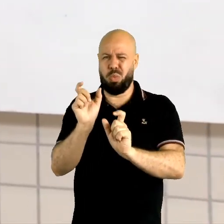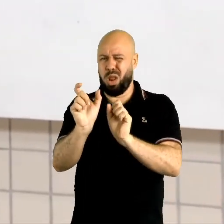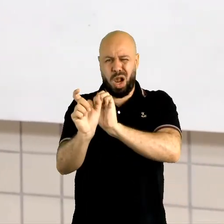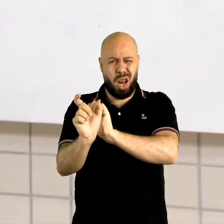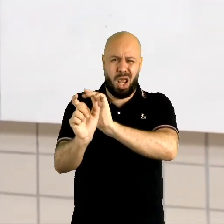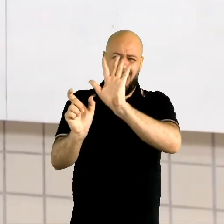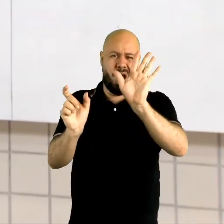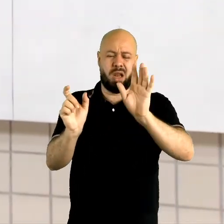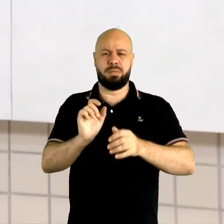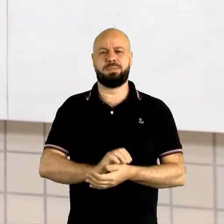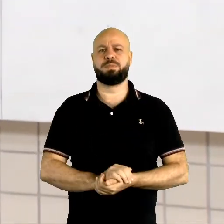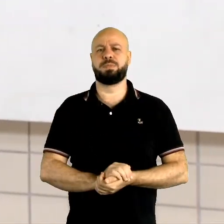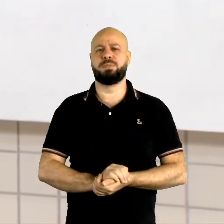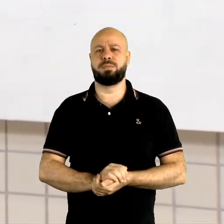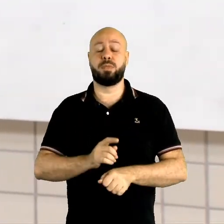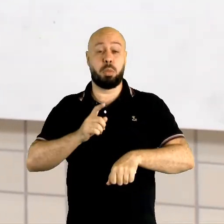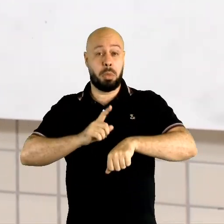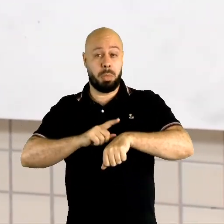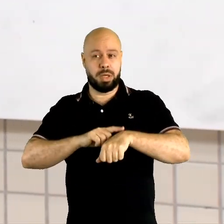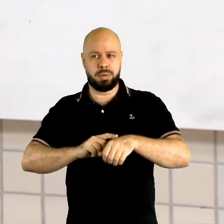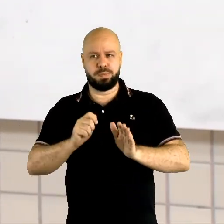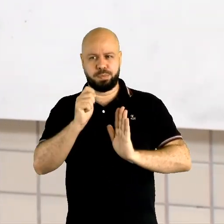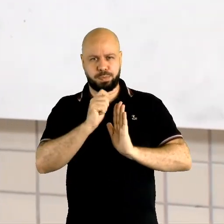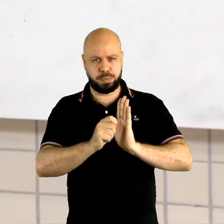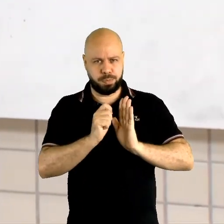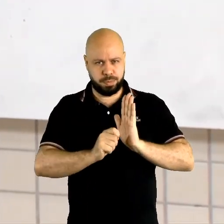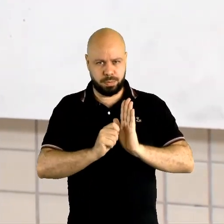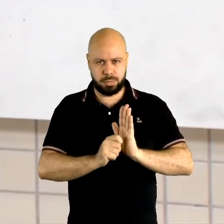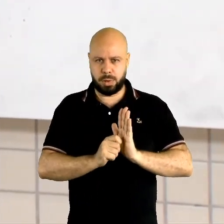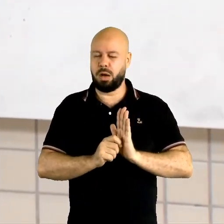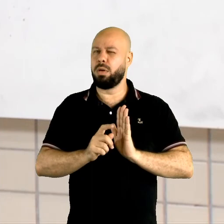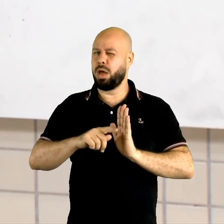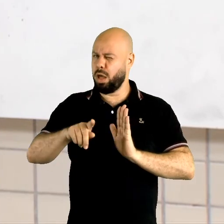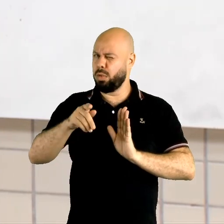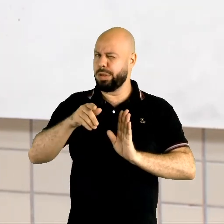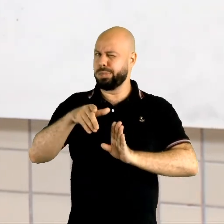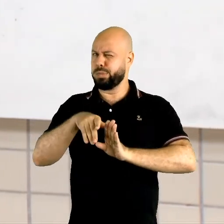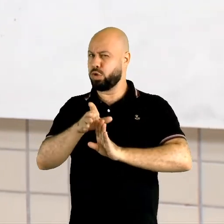vai escrever, estamos aqui preparando